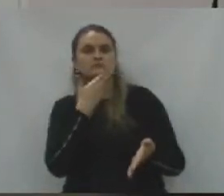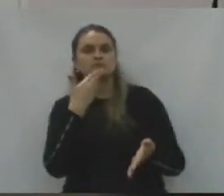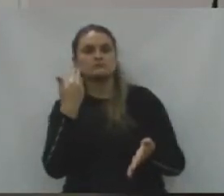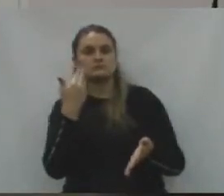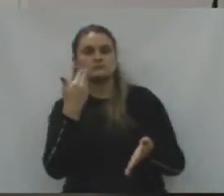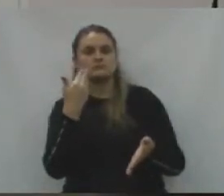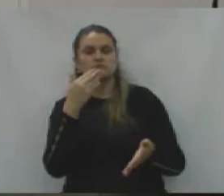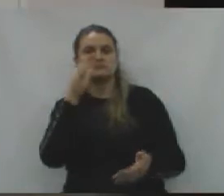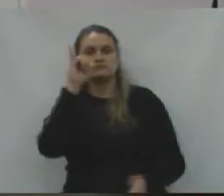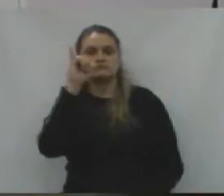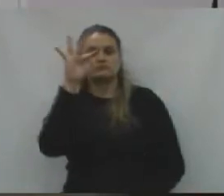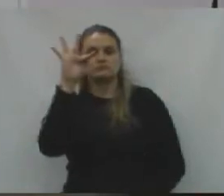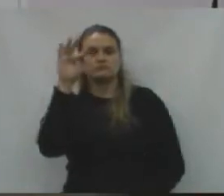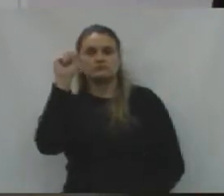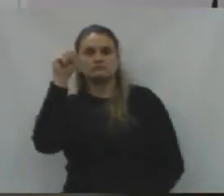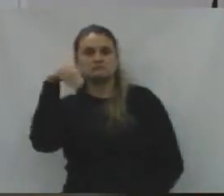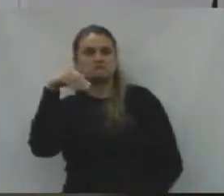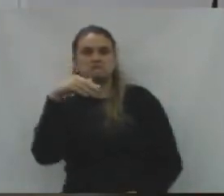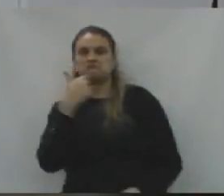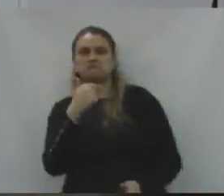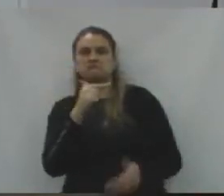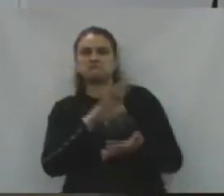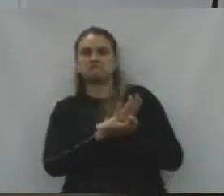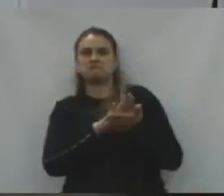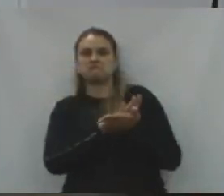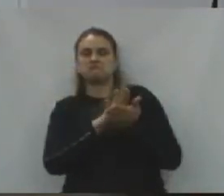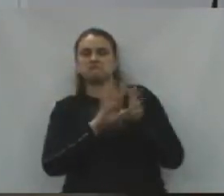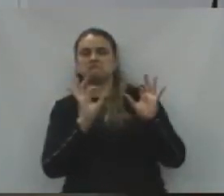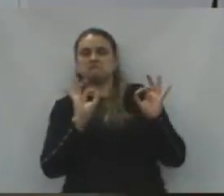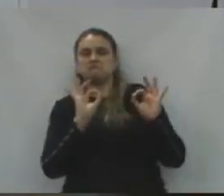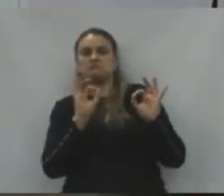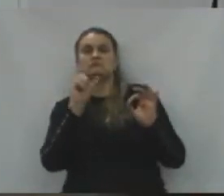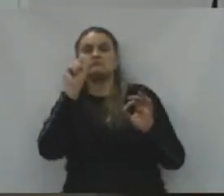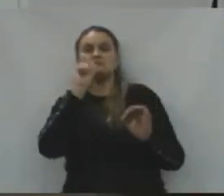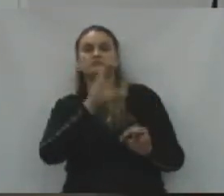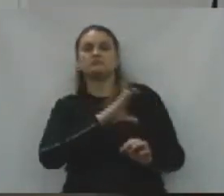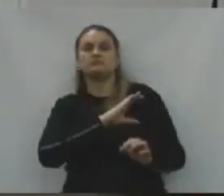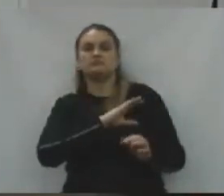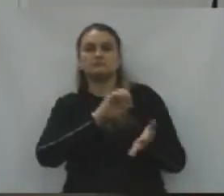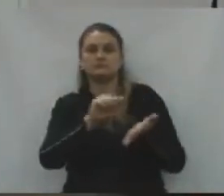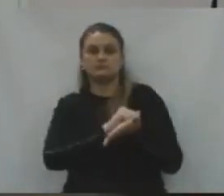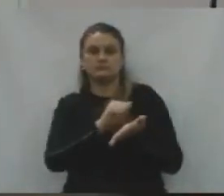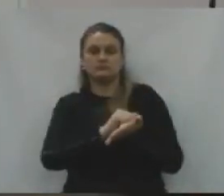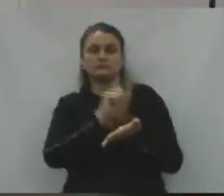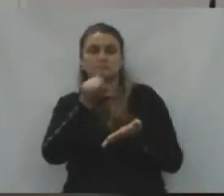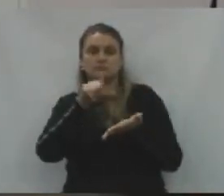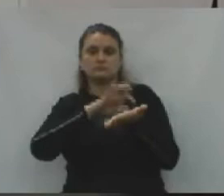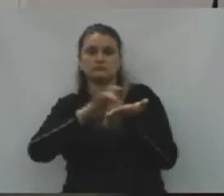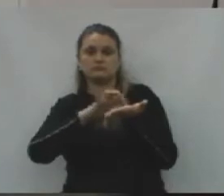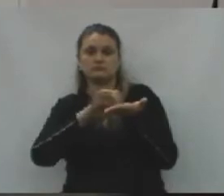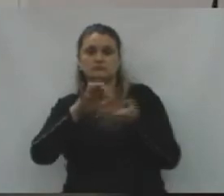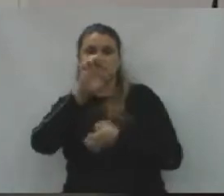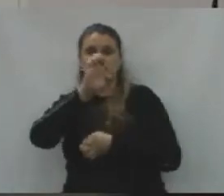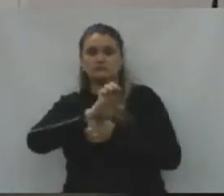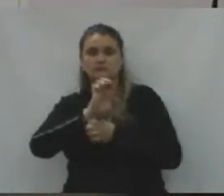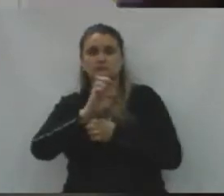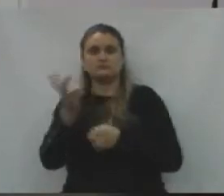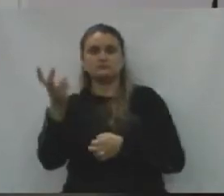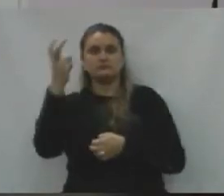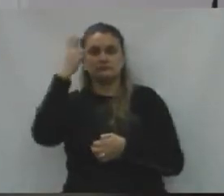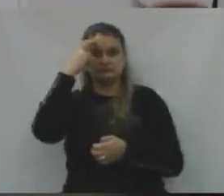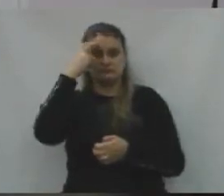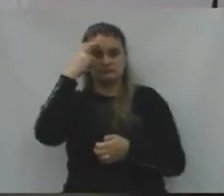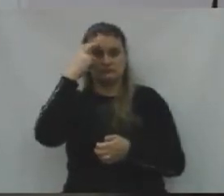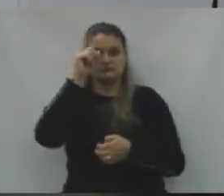melhor. O IFAM não tem nada a ver com isso. Quem coordena essa atividade é a Secretaria do Estado da